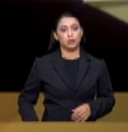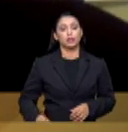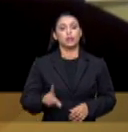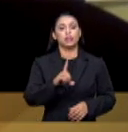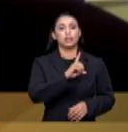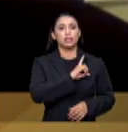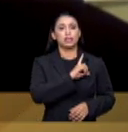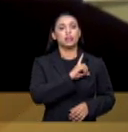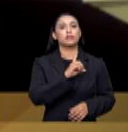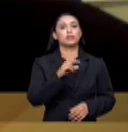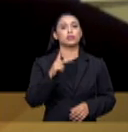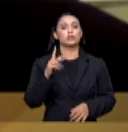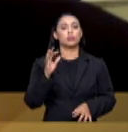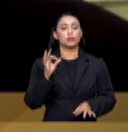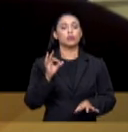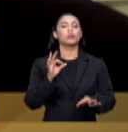Paraná,